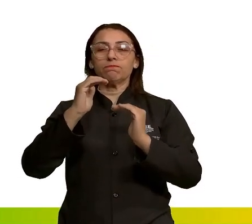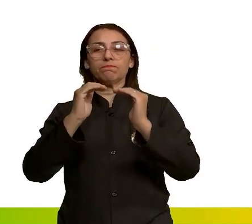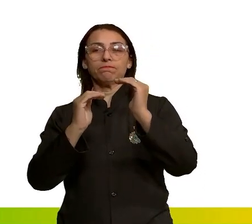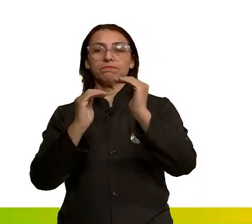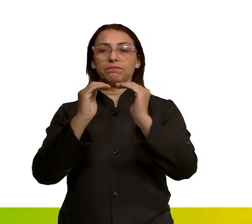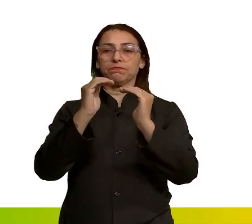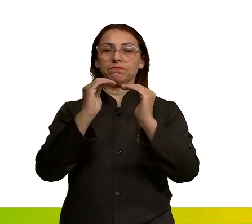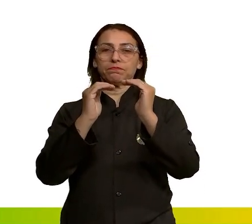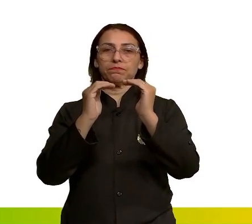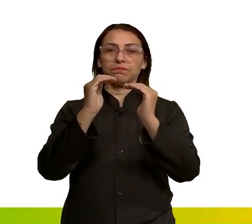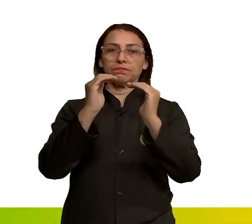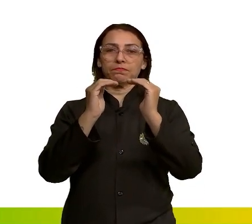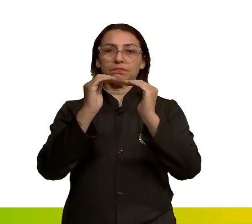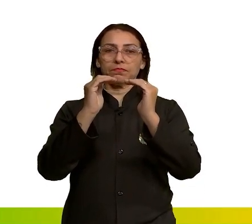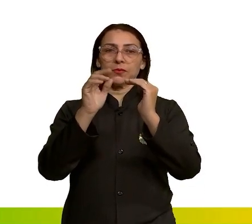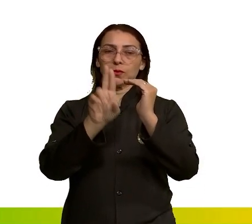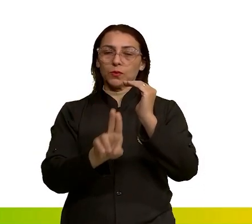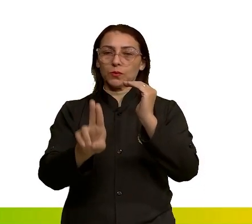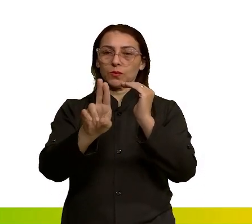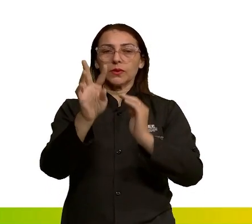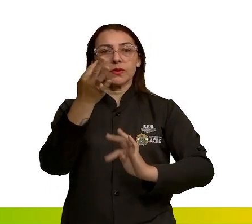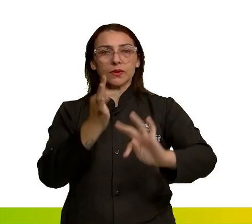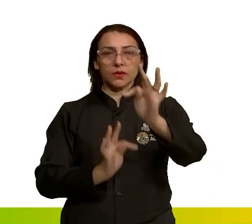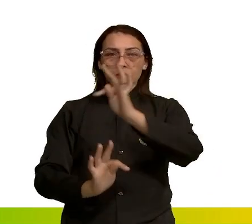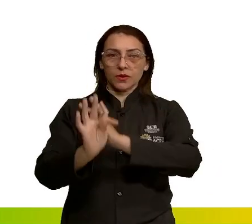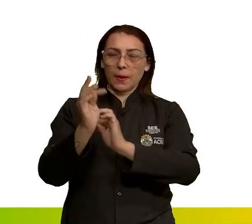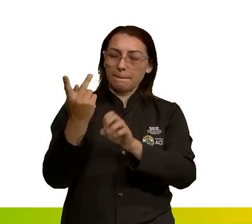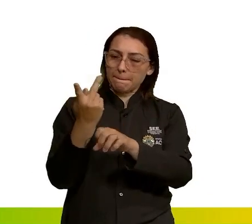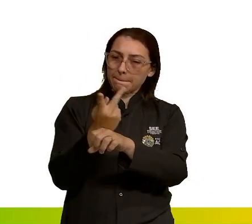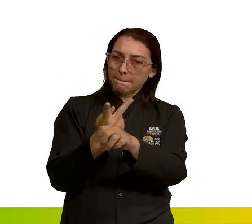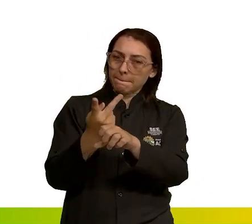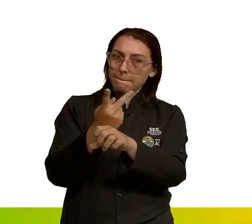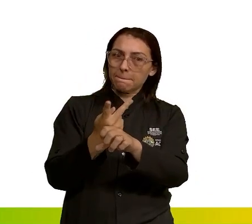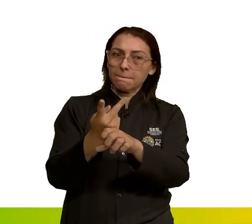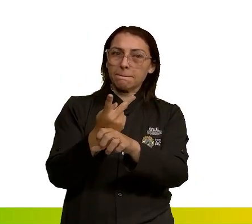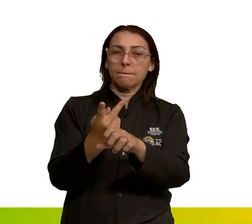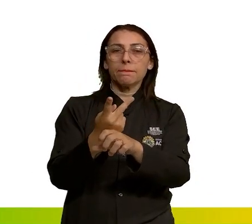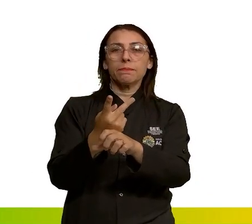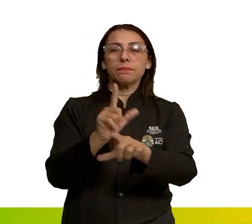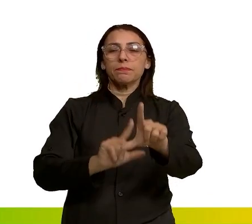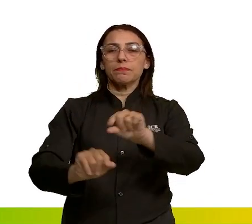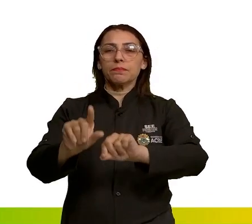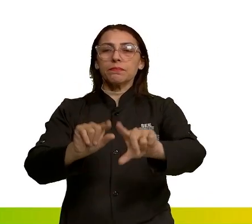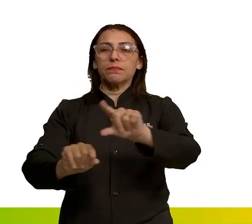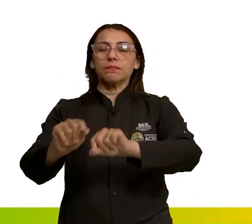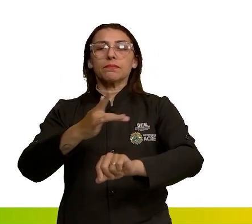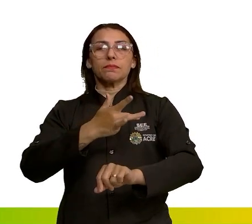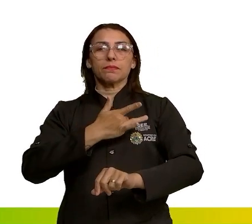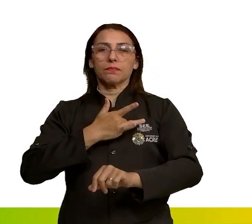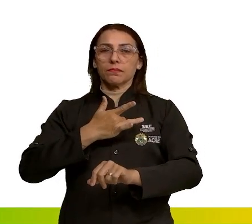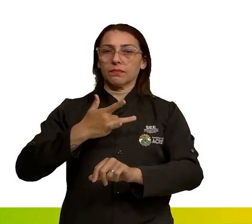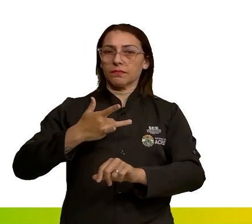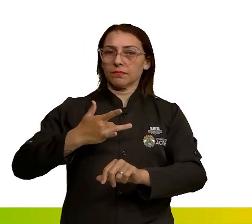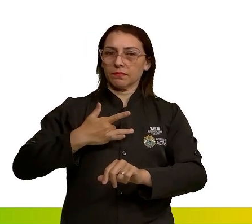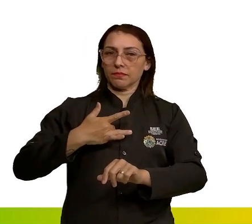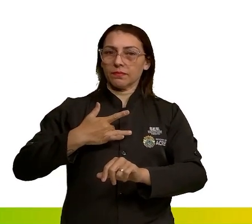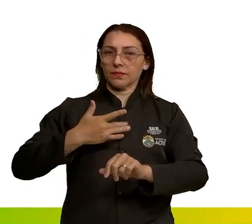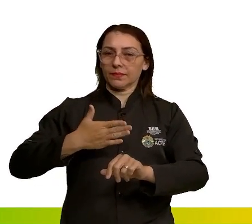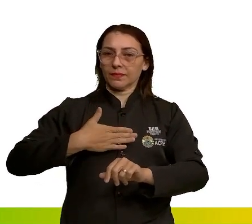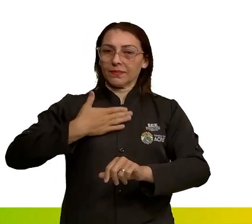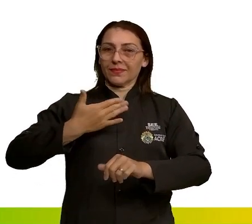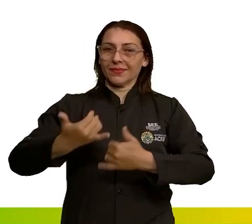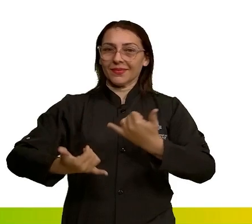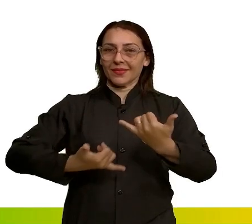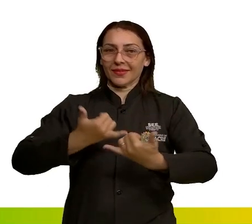exerçam um equilíbrio no uso da tecnologia, buscando alternativas